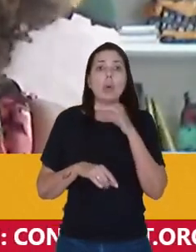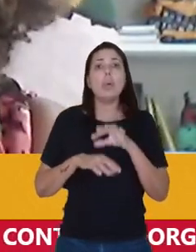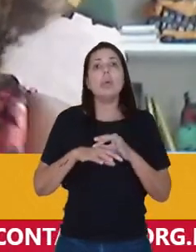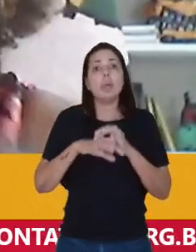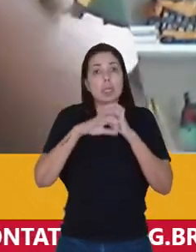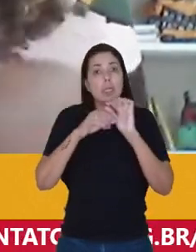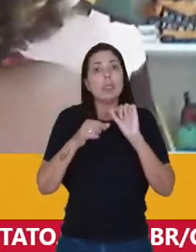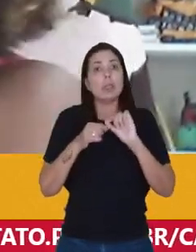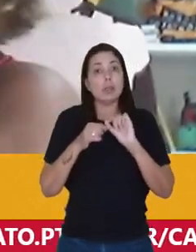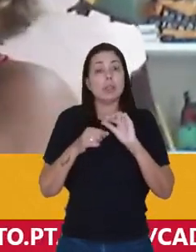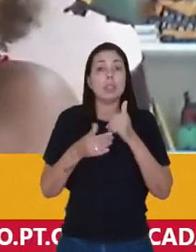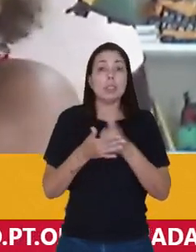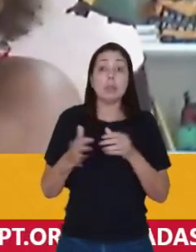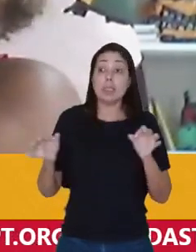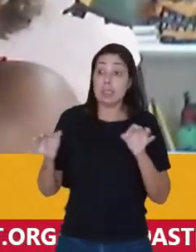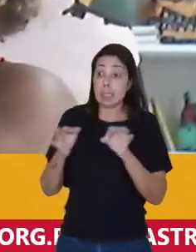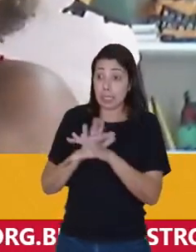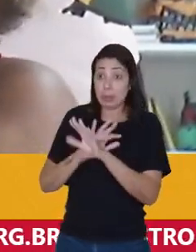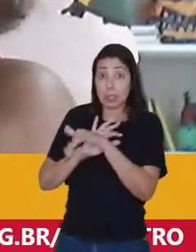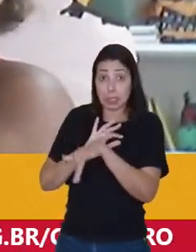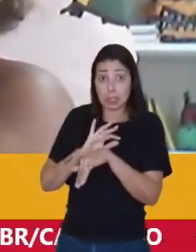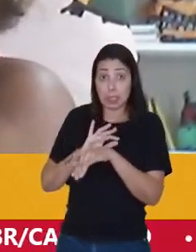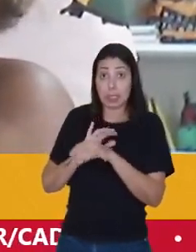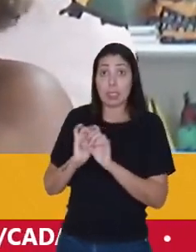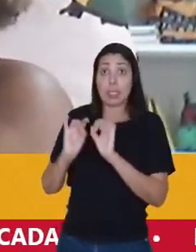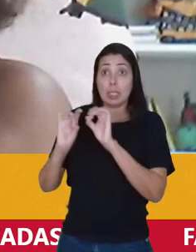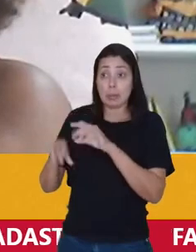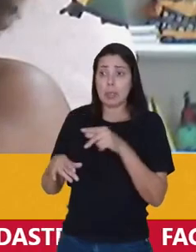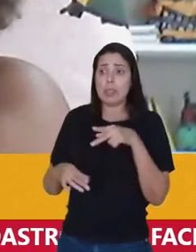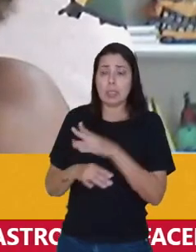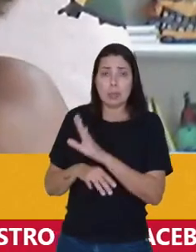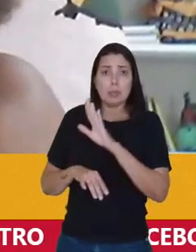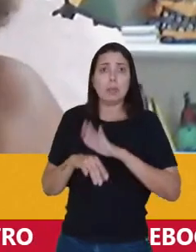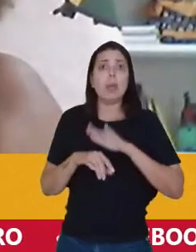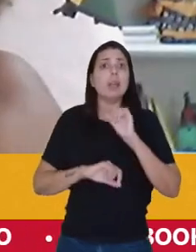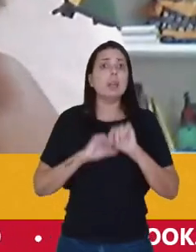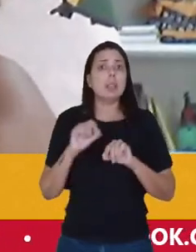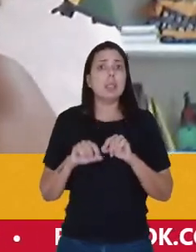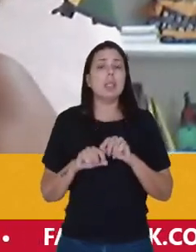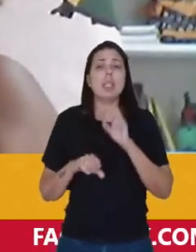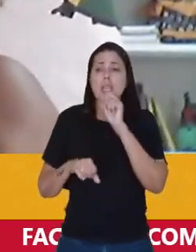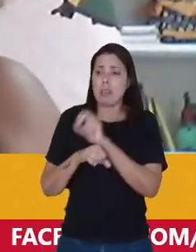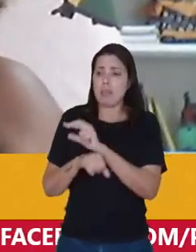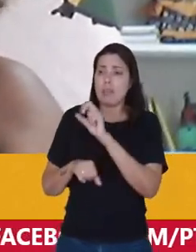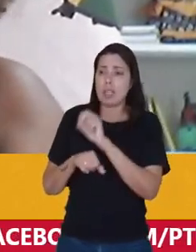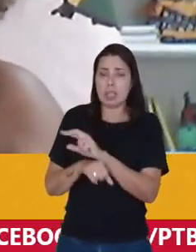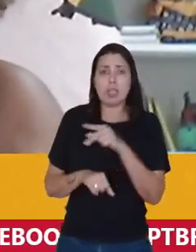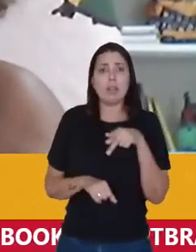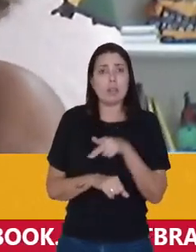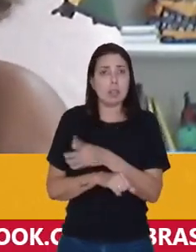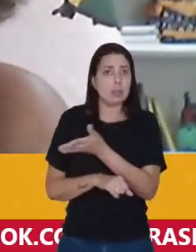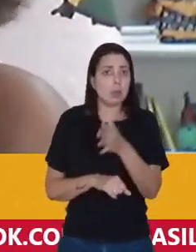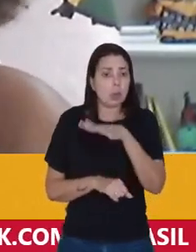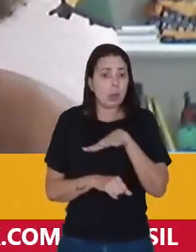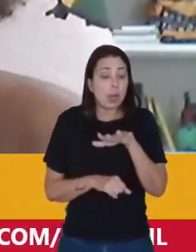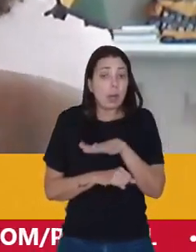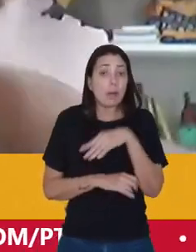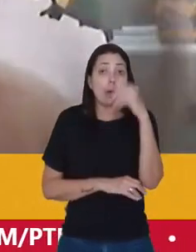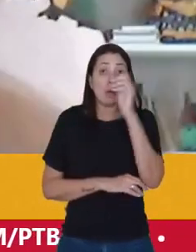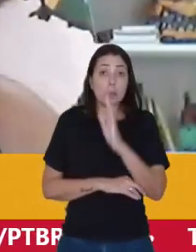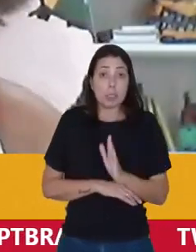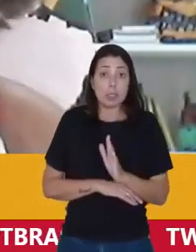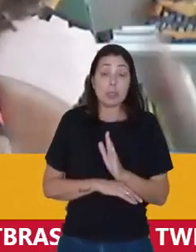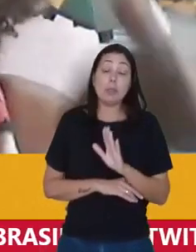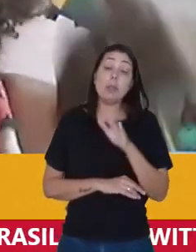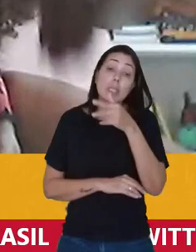nós produzimos, desmatando e queimando cada vez mais, envenenando cada vez mais o solo brasileiro,